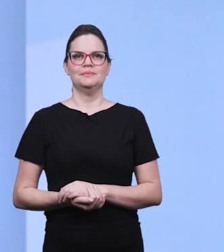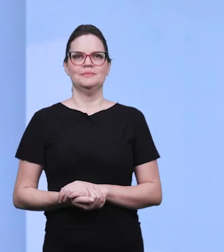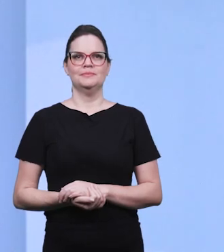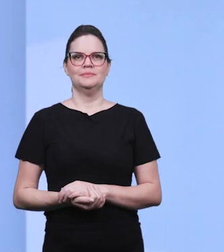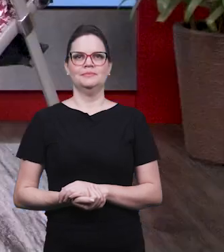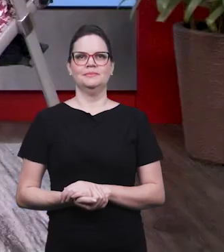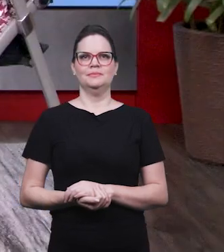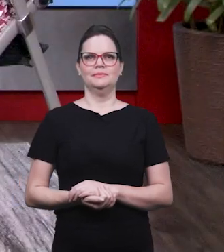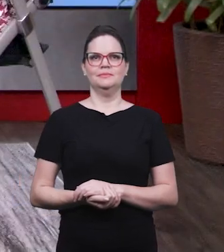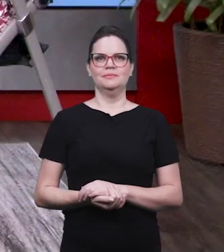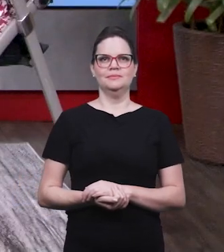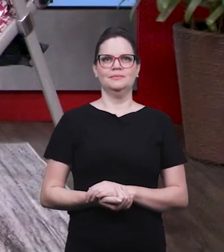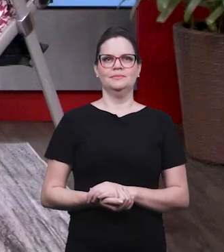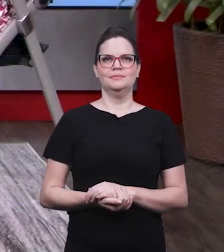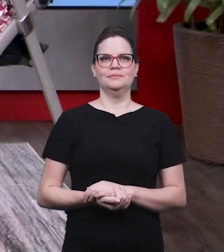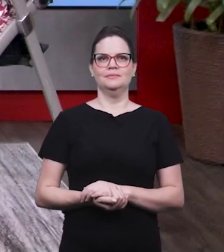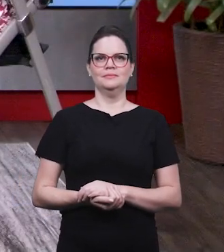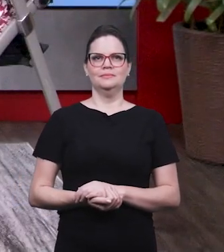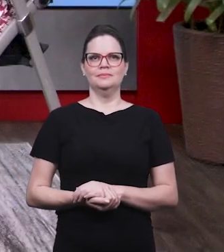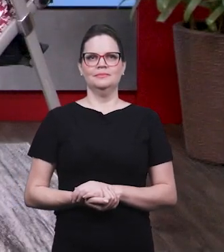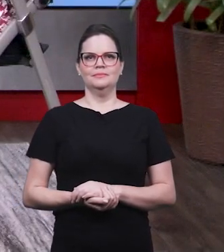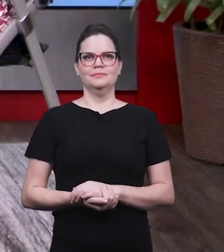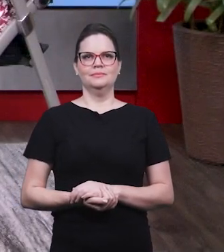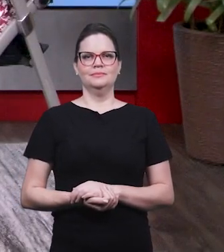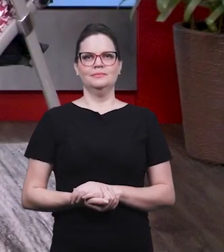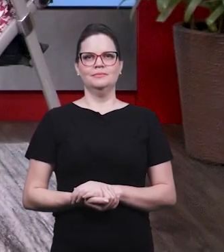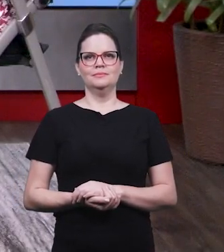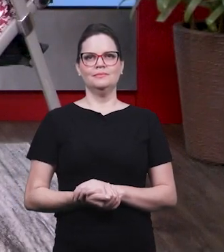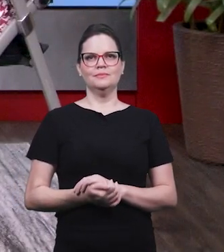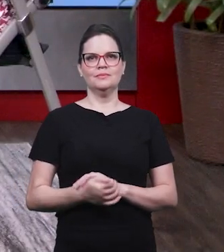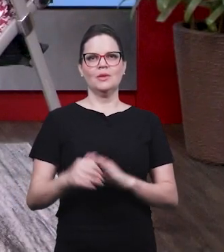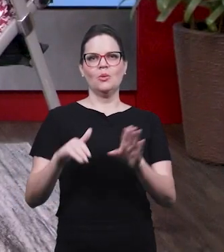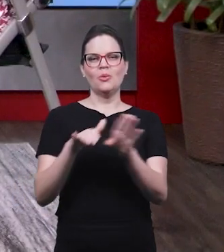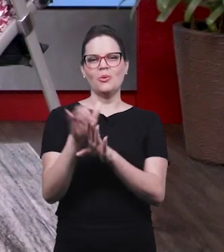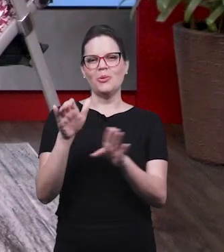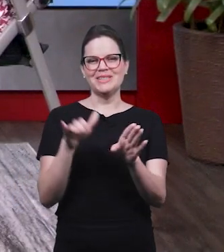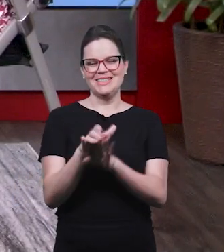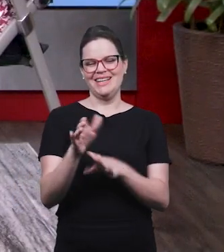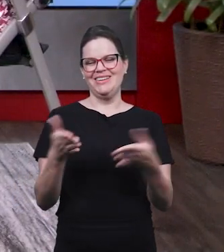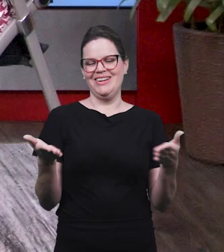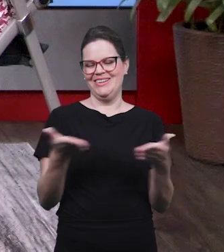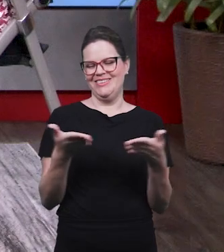E agora, um conselho, né, doutora?